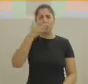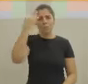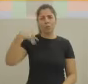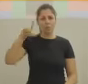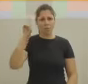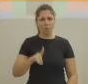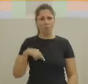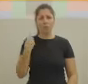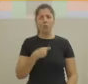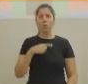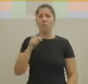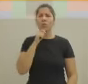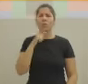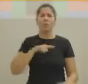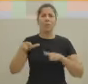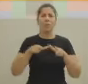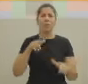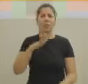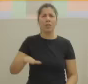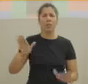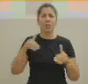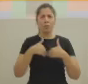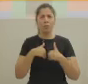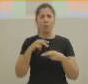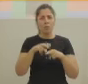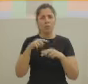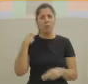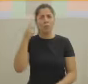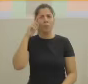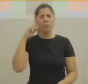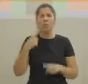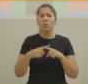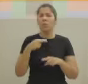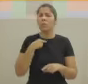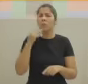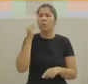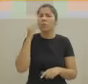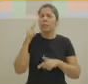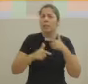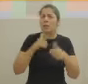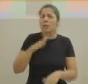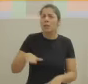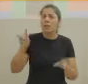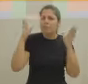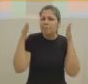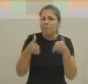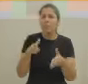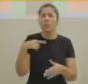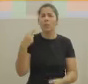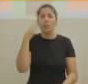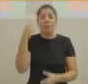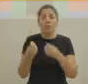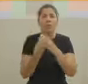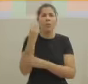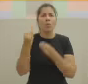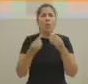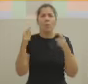tentarmos fazer esse trabalho específico com essas crianças? Então, a ideia surgiu numa combinação de fatores. Robótica, móvel,